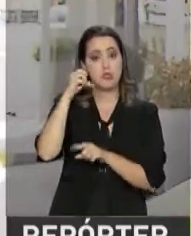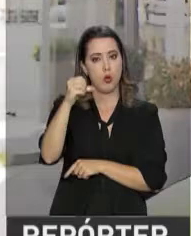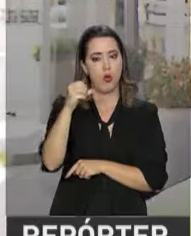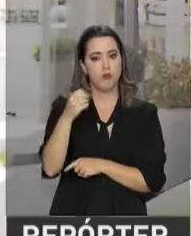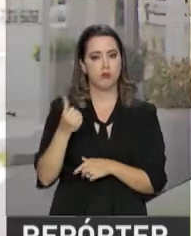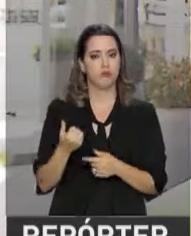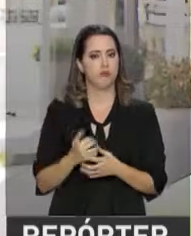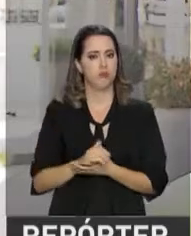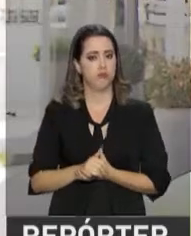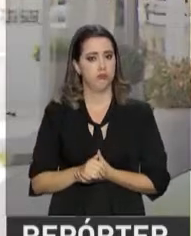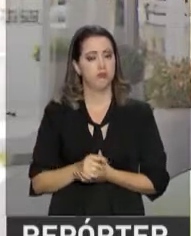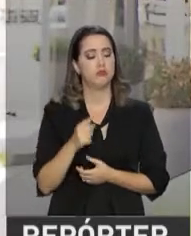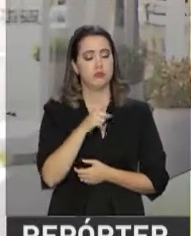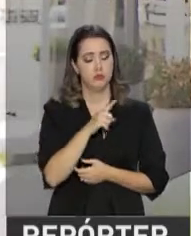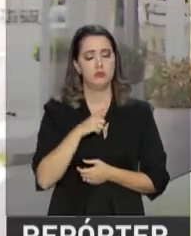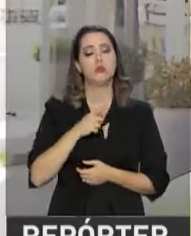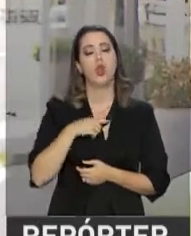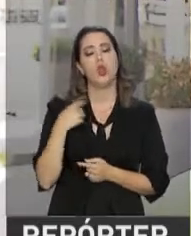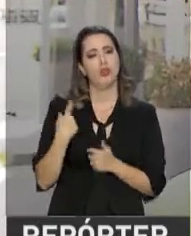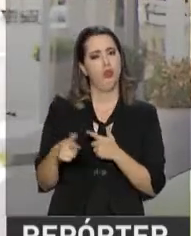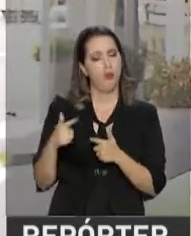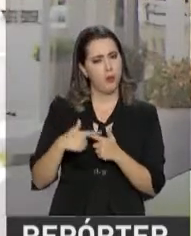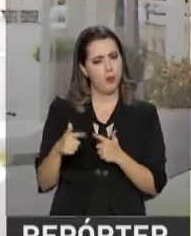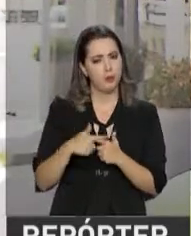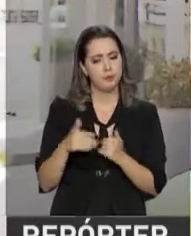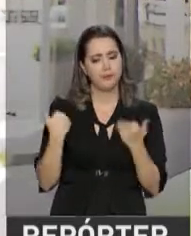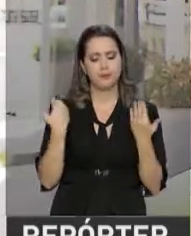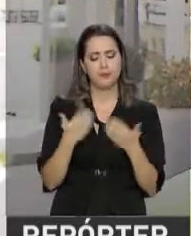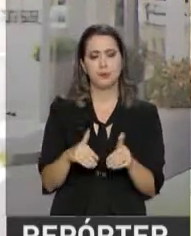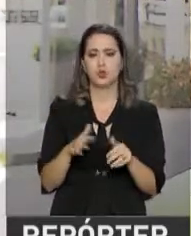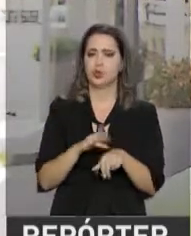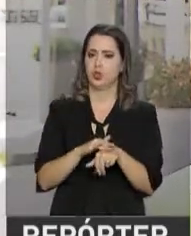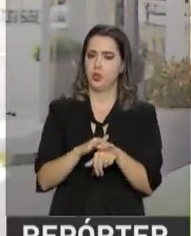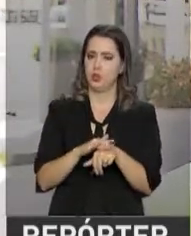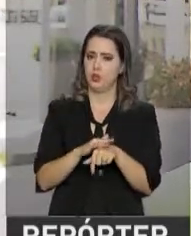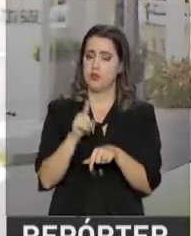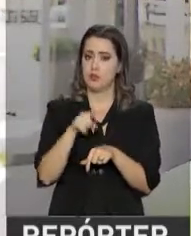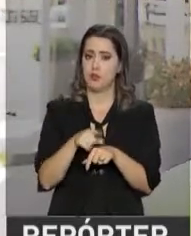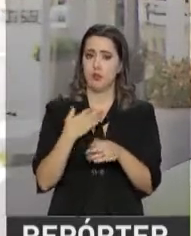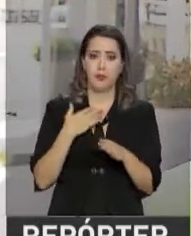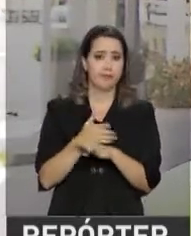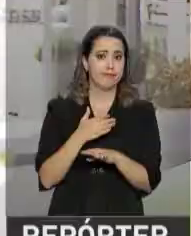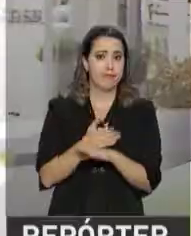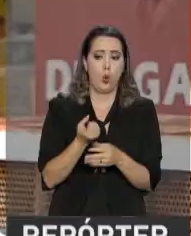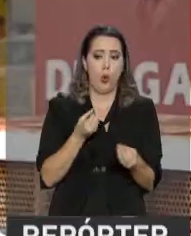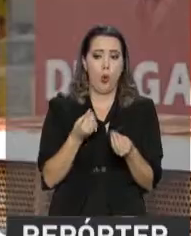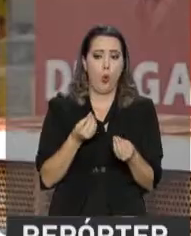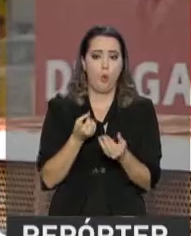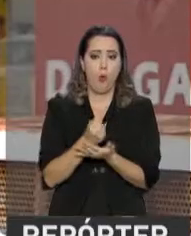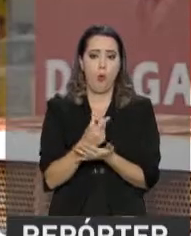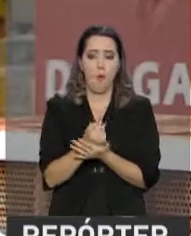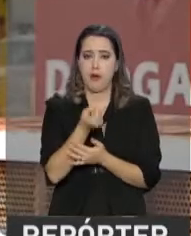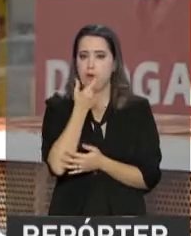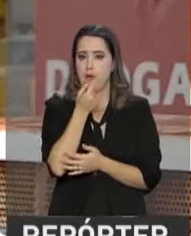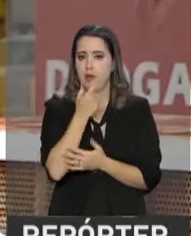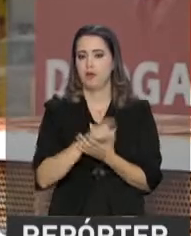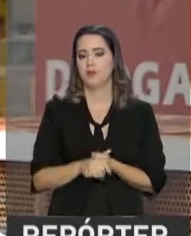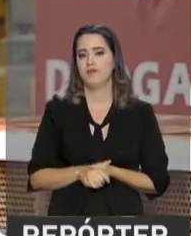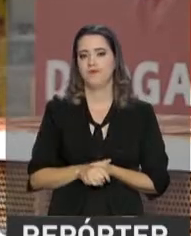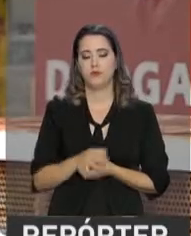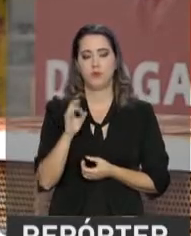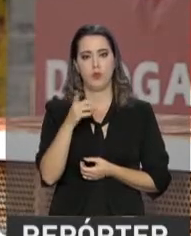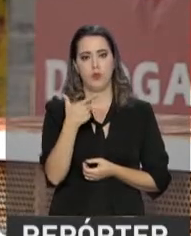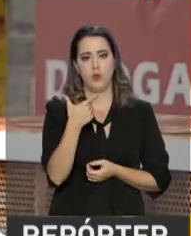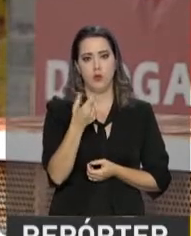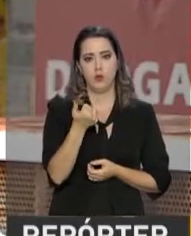esse grande problema, vamos dizer assim, para enfrentar a doença, que é o acesso ao medicamento. Só em 2016,